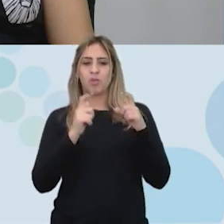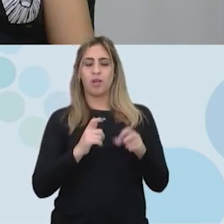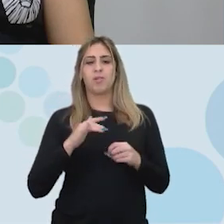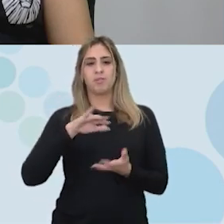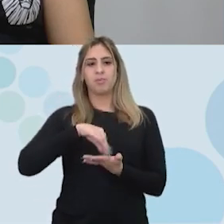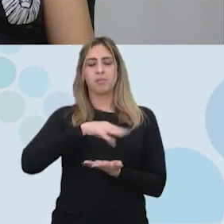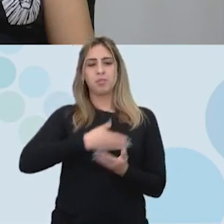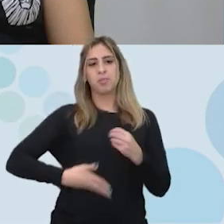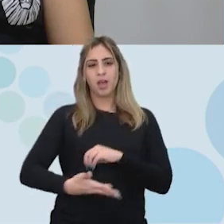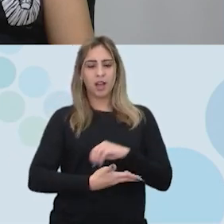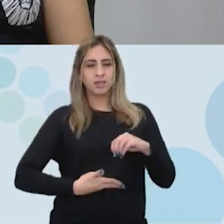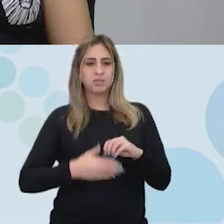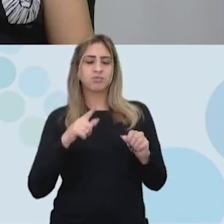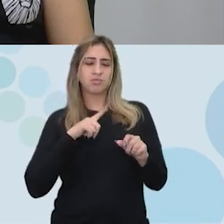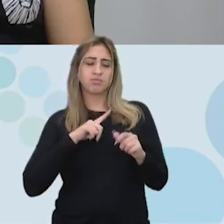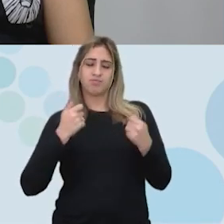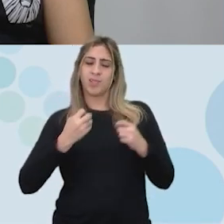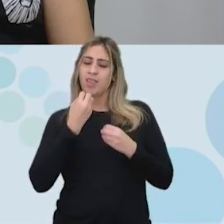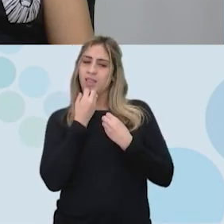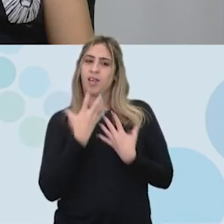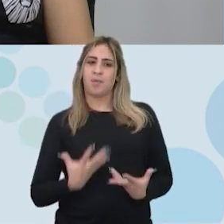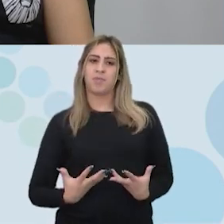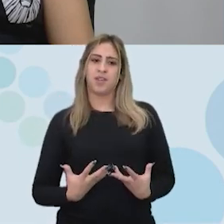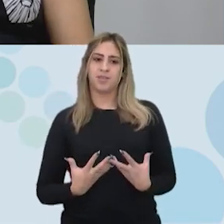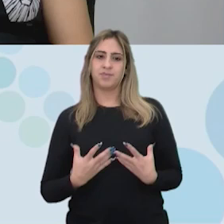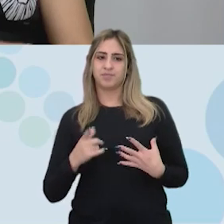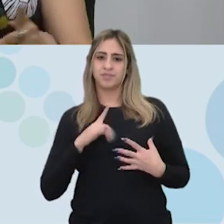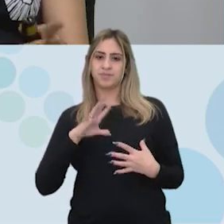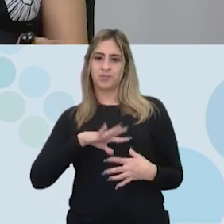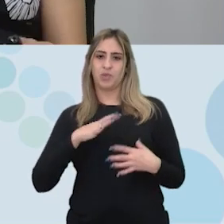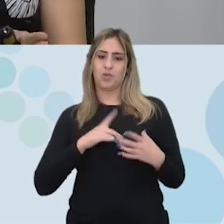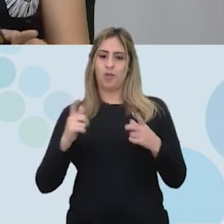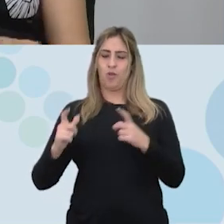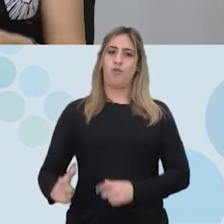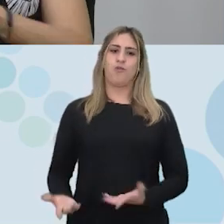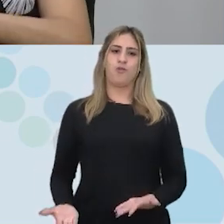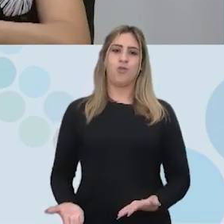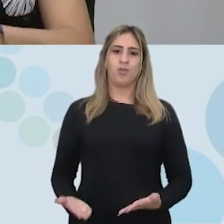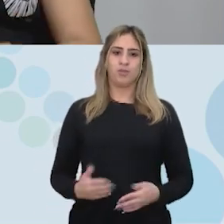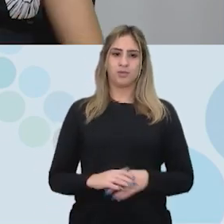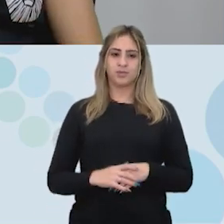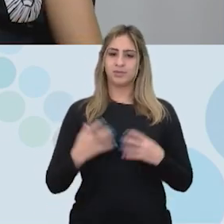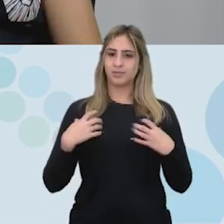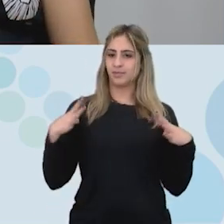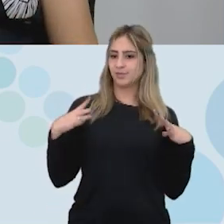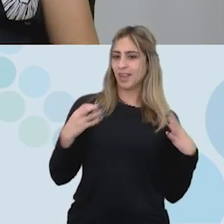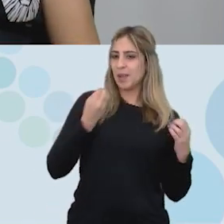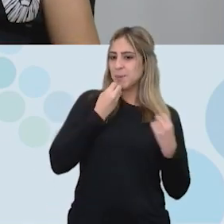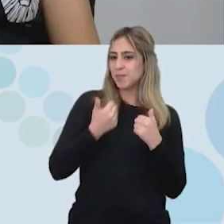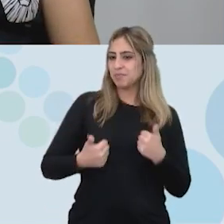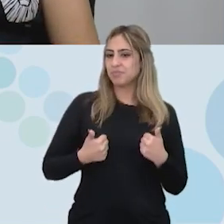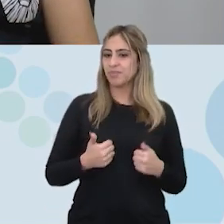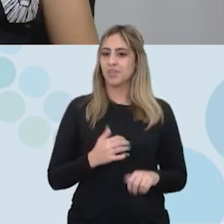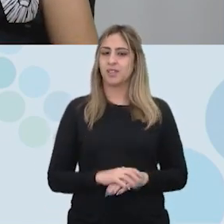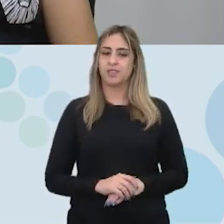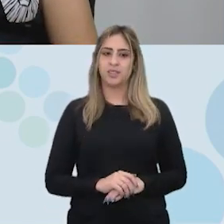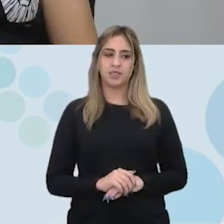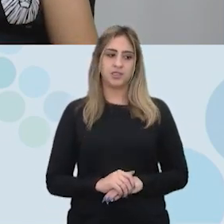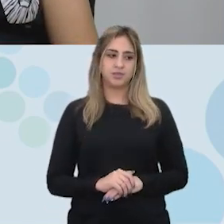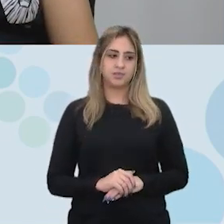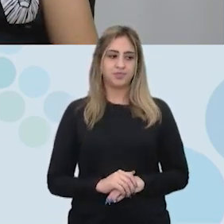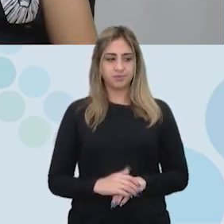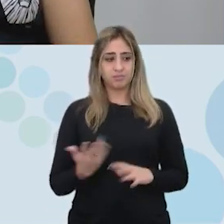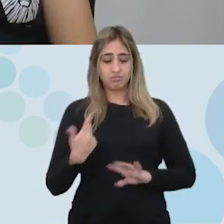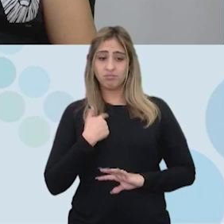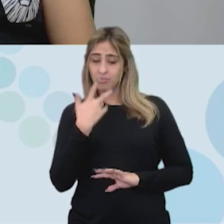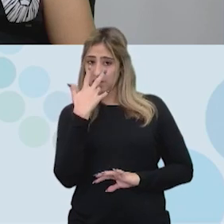base, então você tem que estar bem... Conforto, né? Desconforto, na verdade. Você tem que estar confortável no desconforto, que eu acho